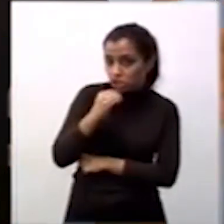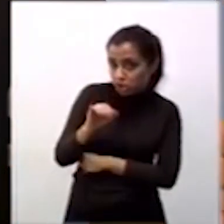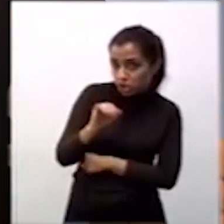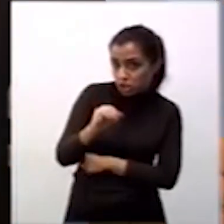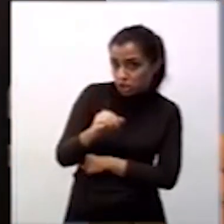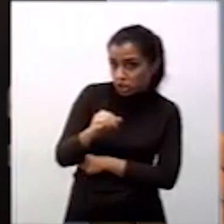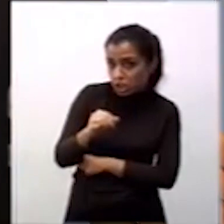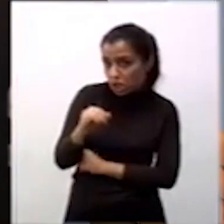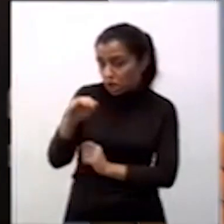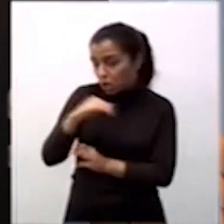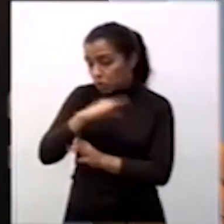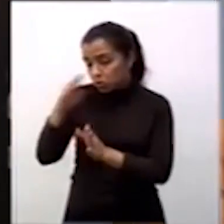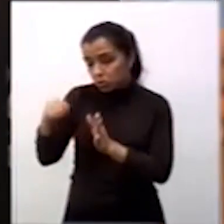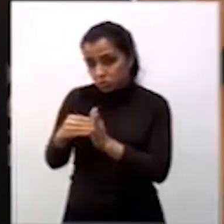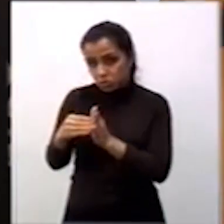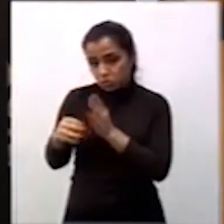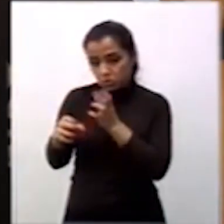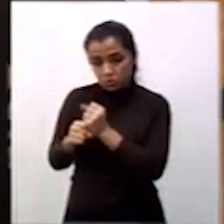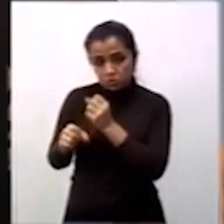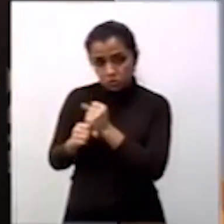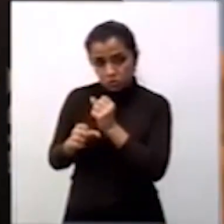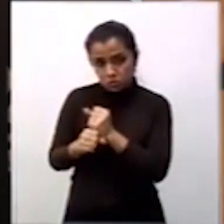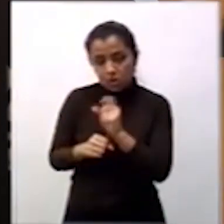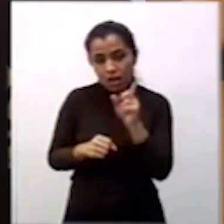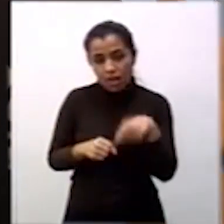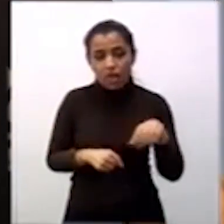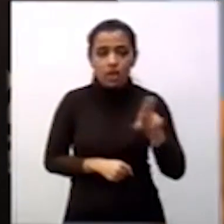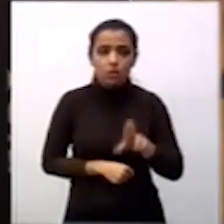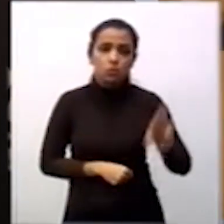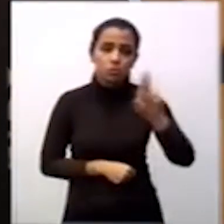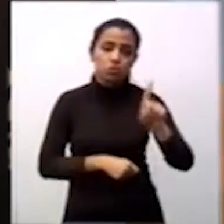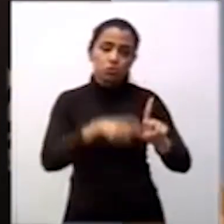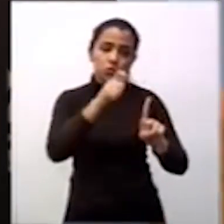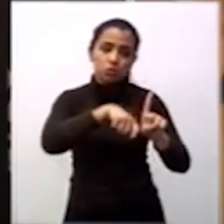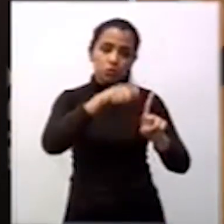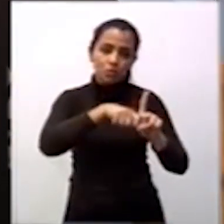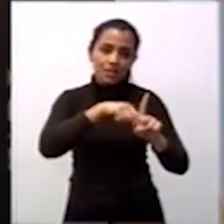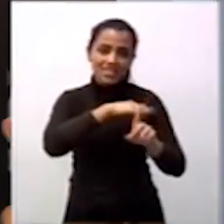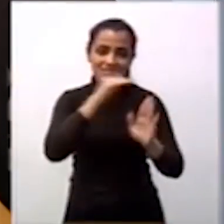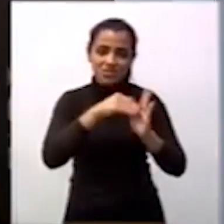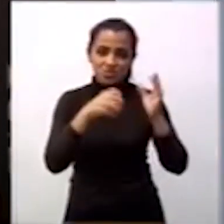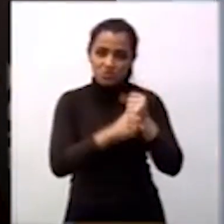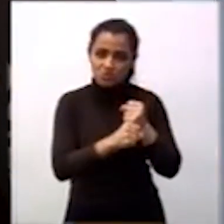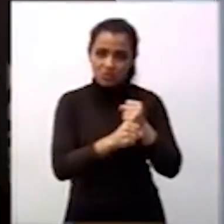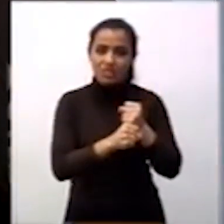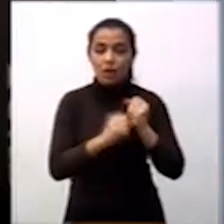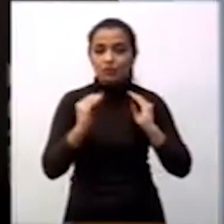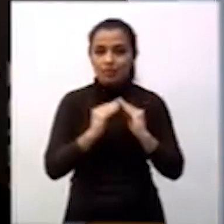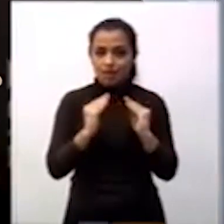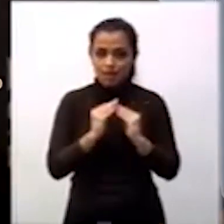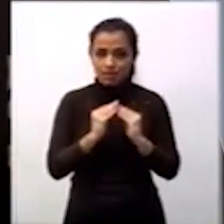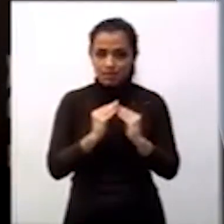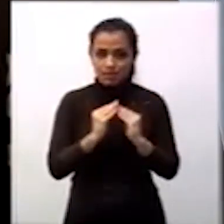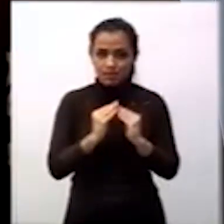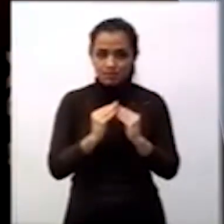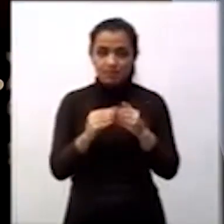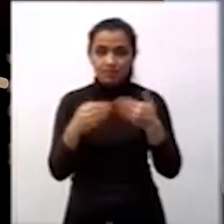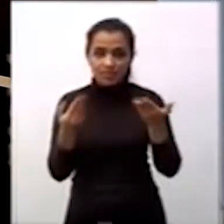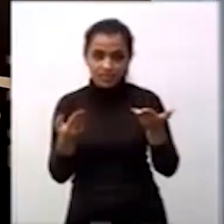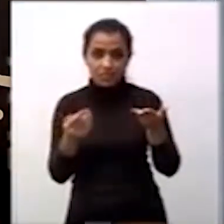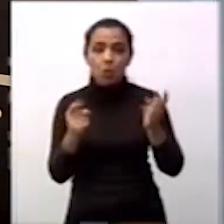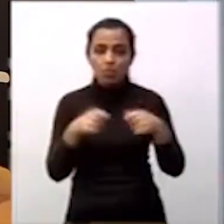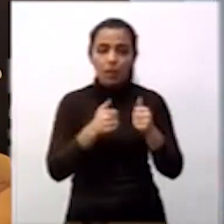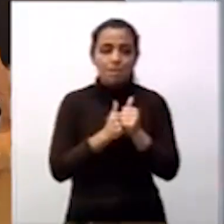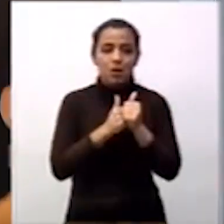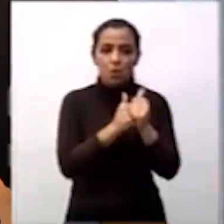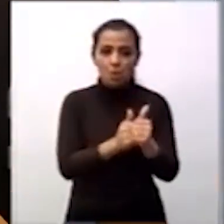a soma de tudo isso vai ser o consumo mensal total de energia elétrica da casa. Então, dá para acompanhar